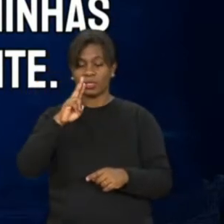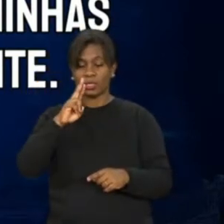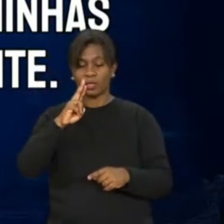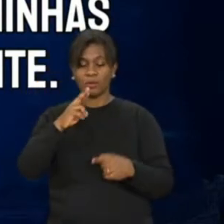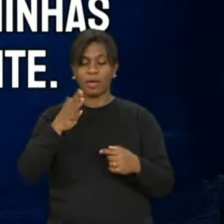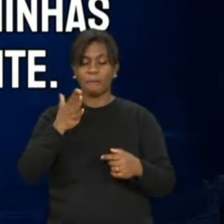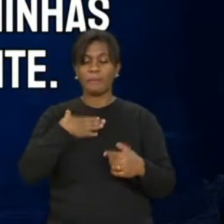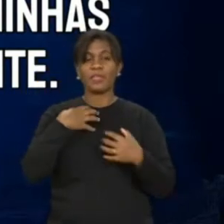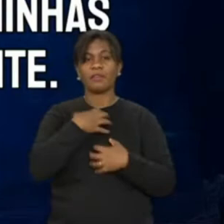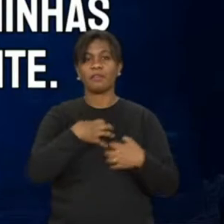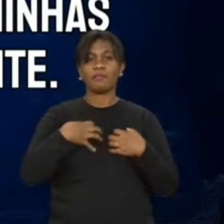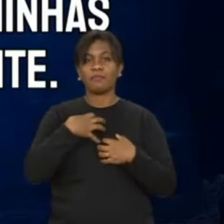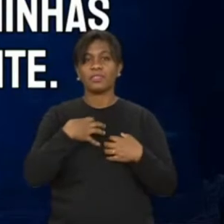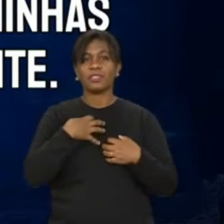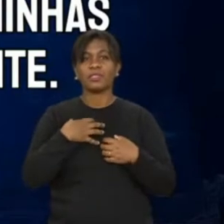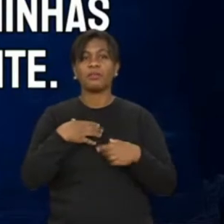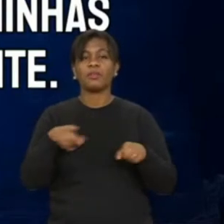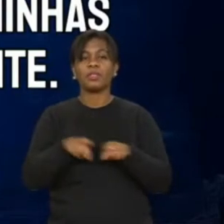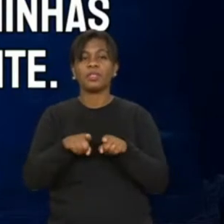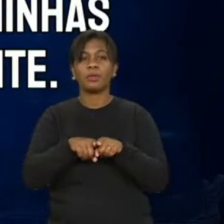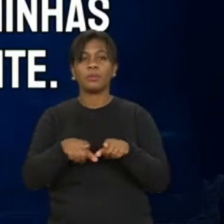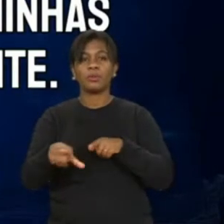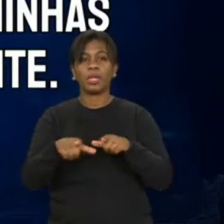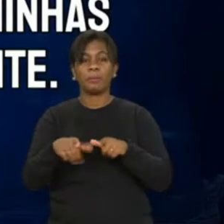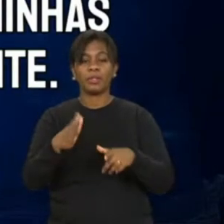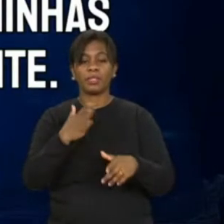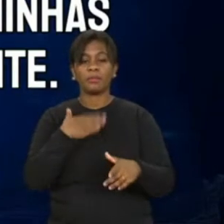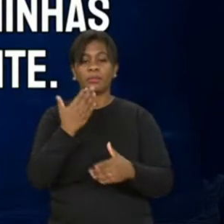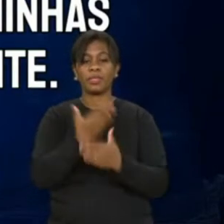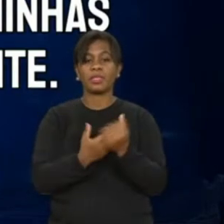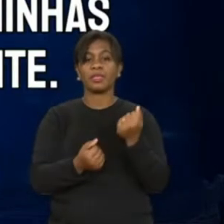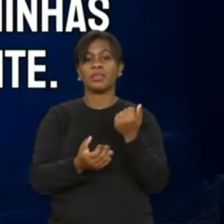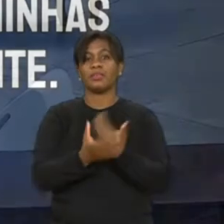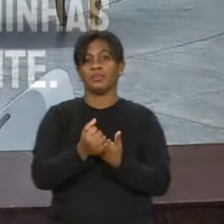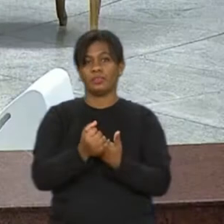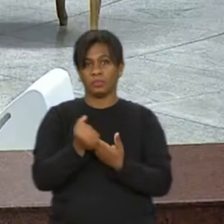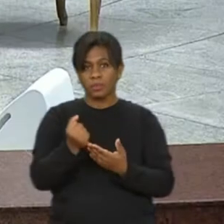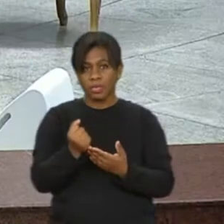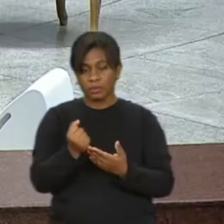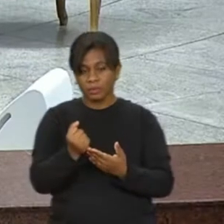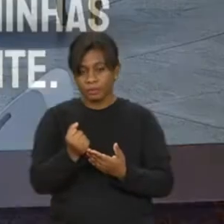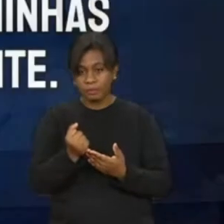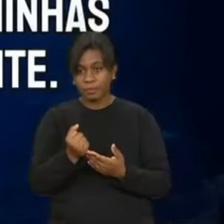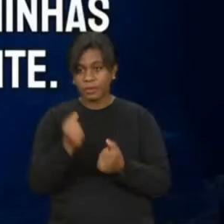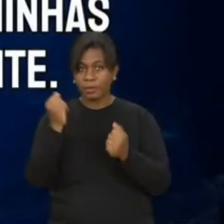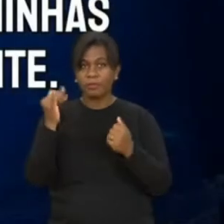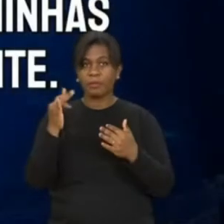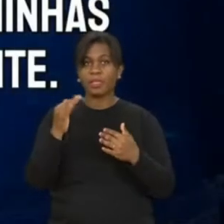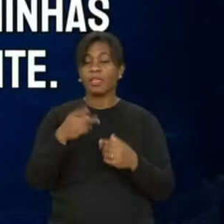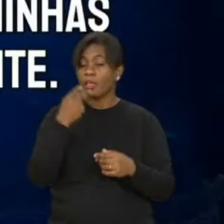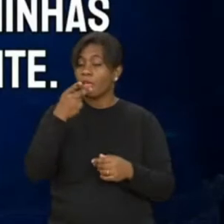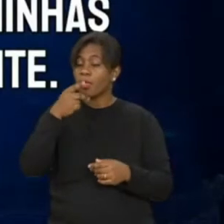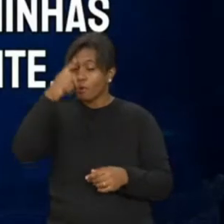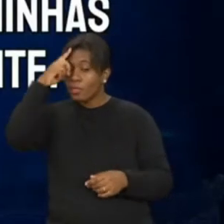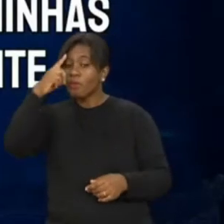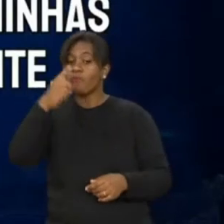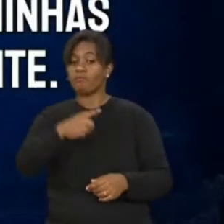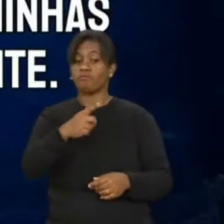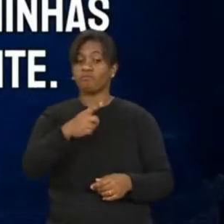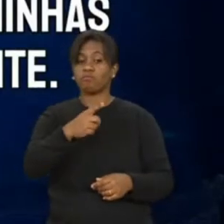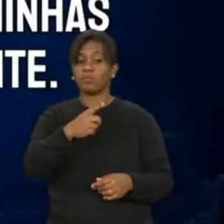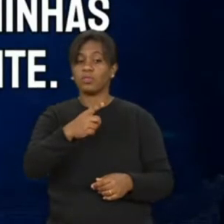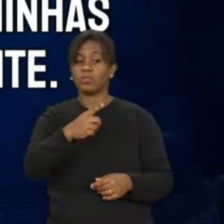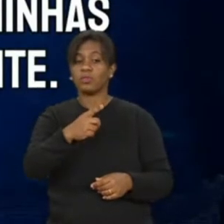e repreendeu-te ontem à noite. Agora, olha só, se o Deus de meu pai, coloca lá, o